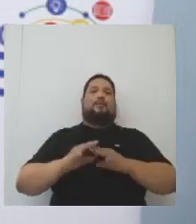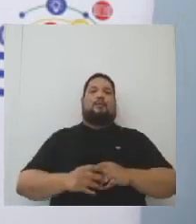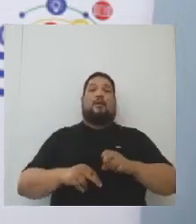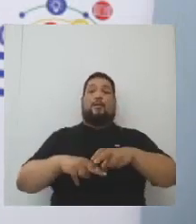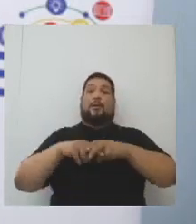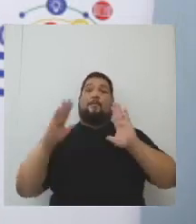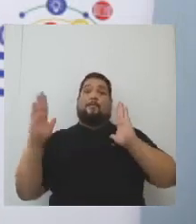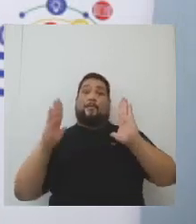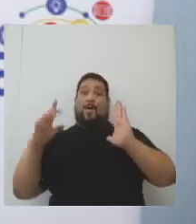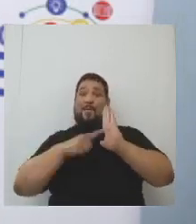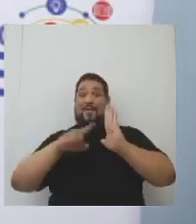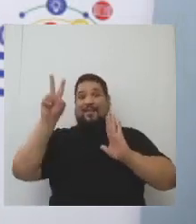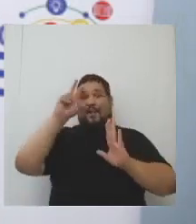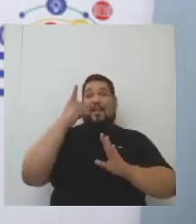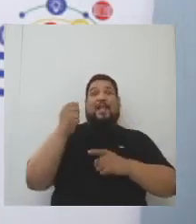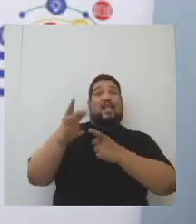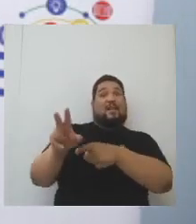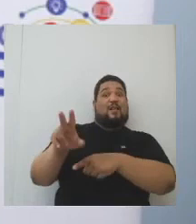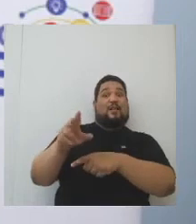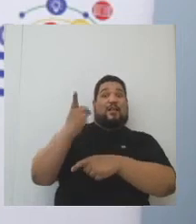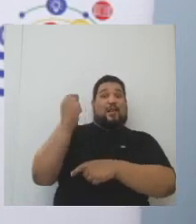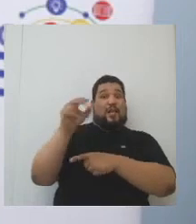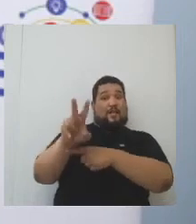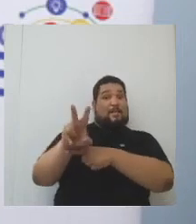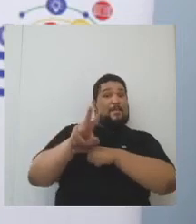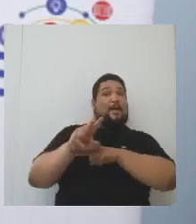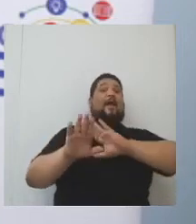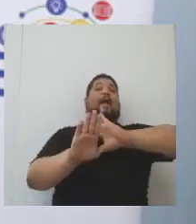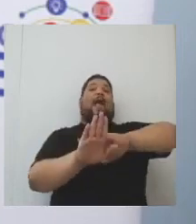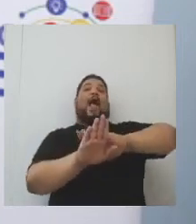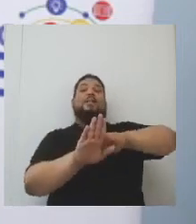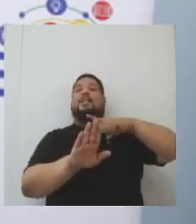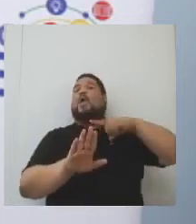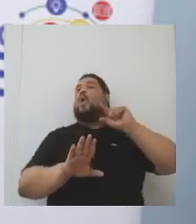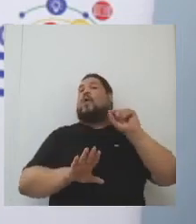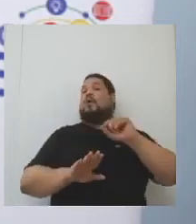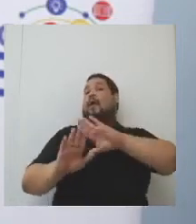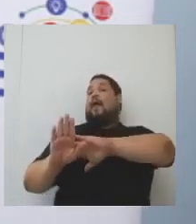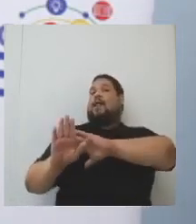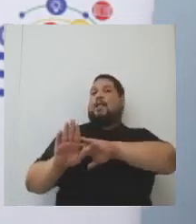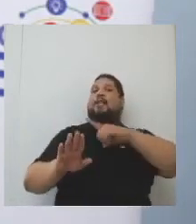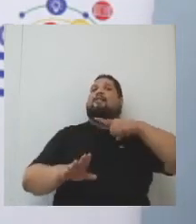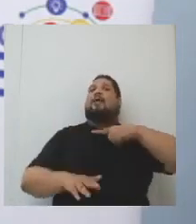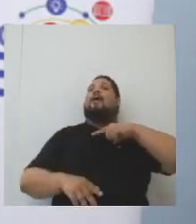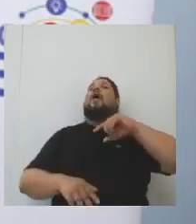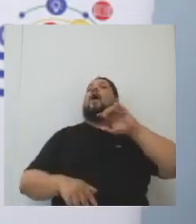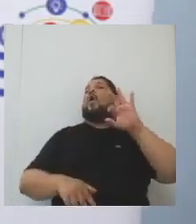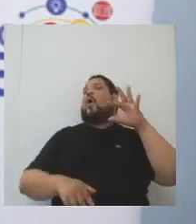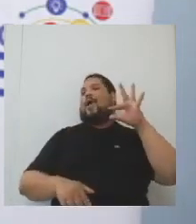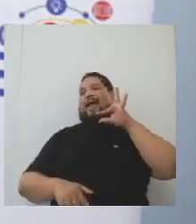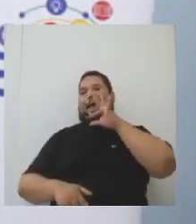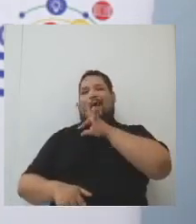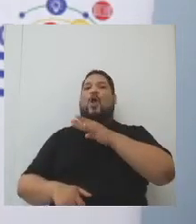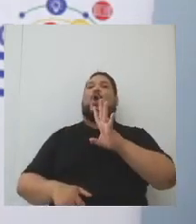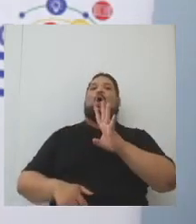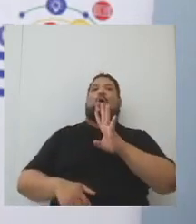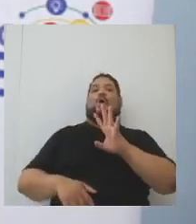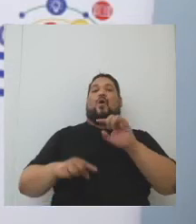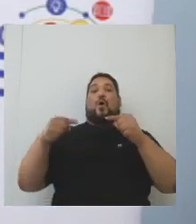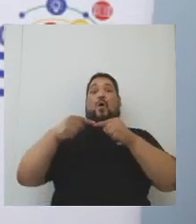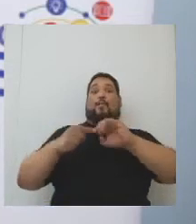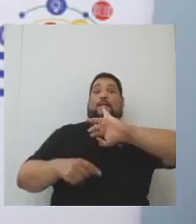que se pede um empréstimo, o que é que tem por trás do empréstimo? O que é que tem geralmente? A cobrança